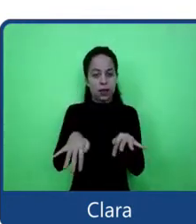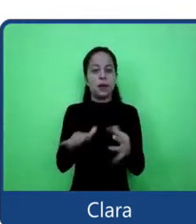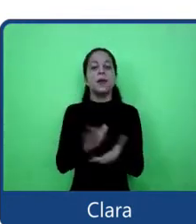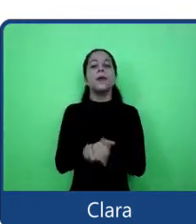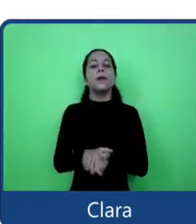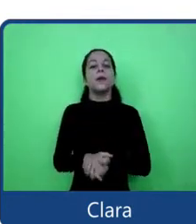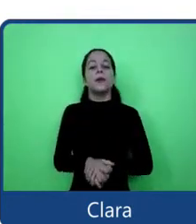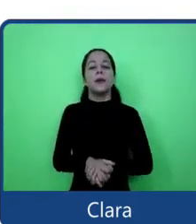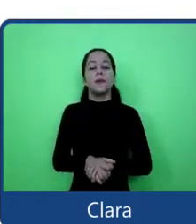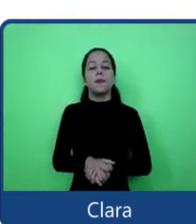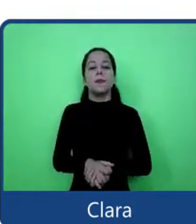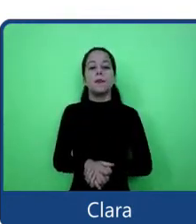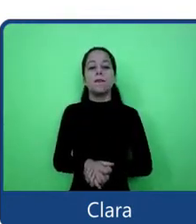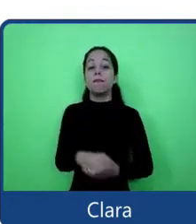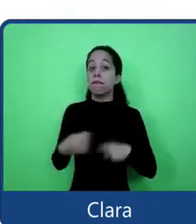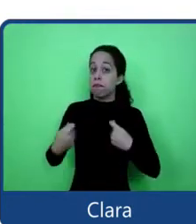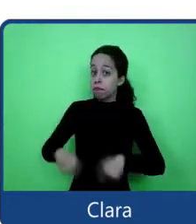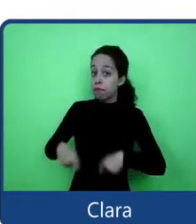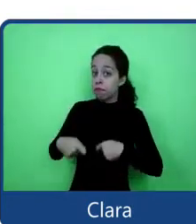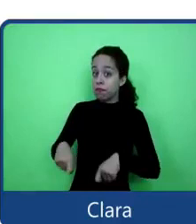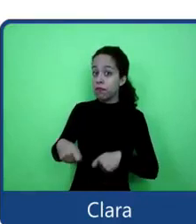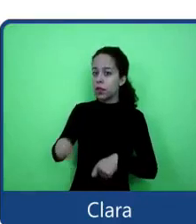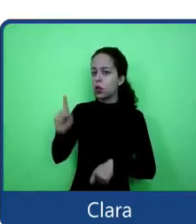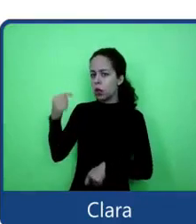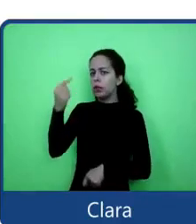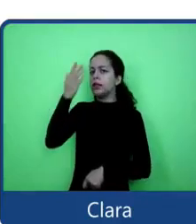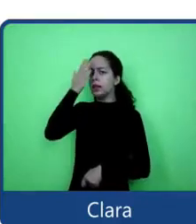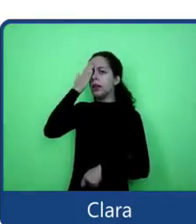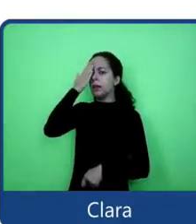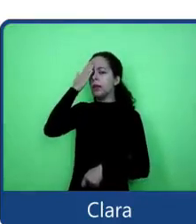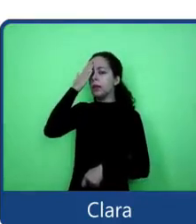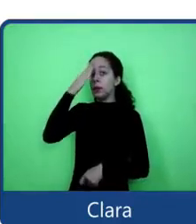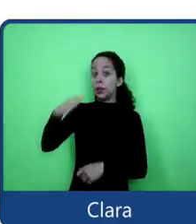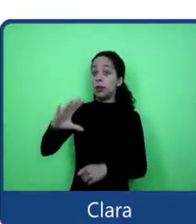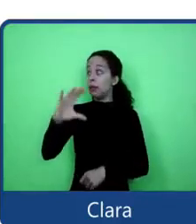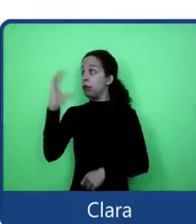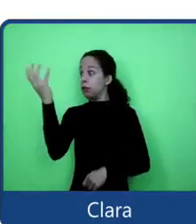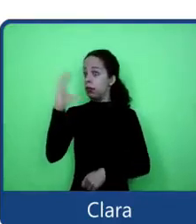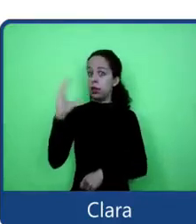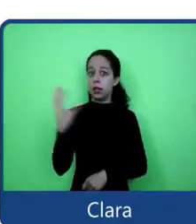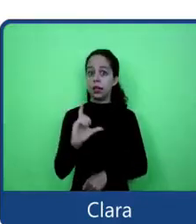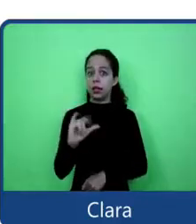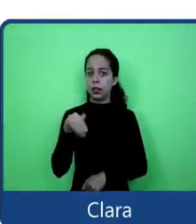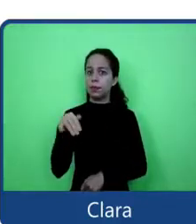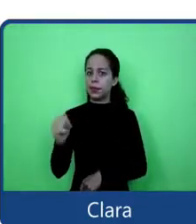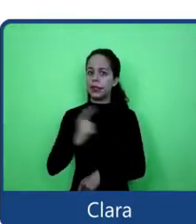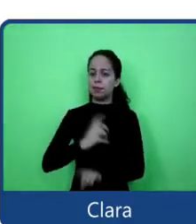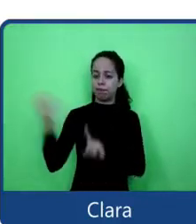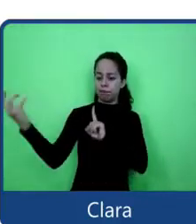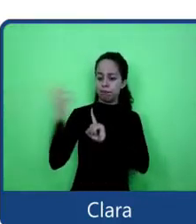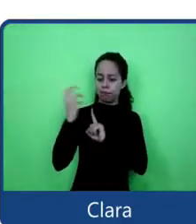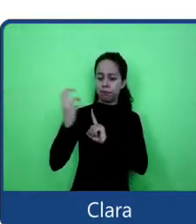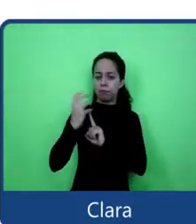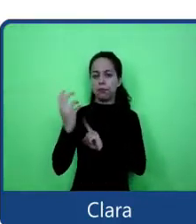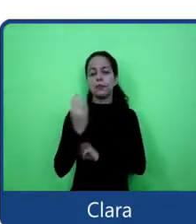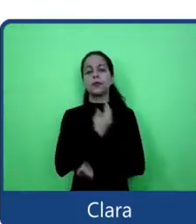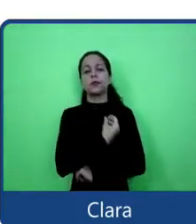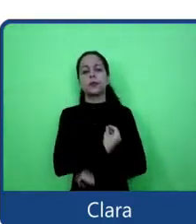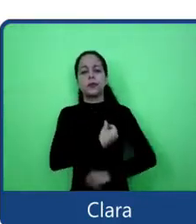a gente precisa ter em mente, né, que a mudança climática já atinge a vida de mais de